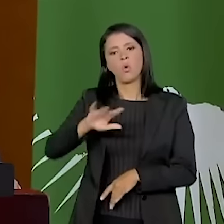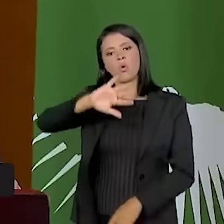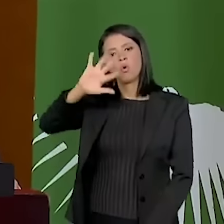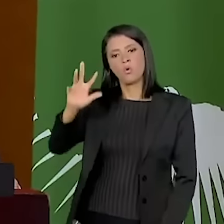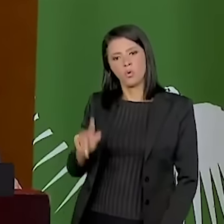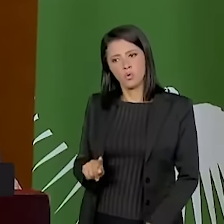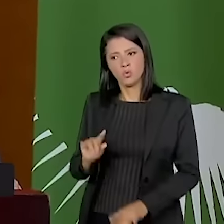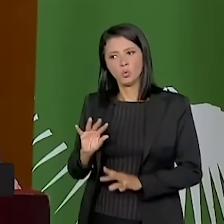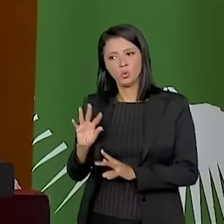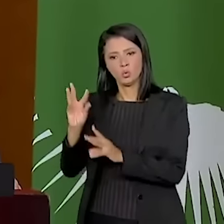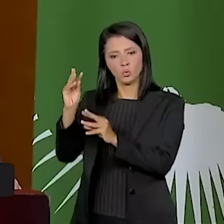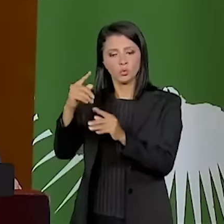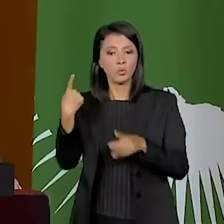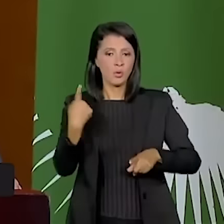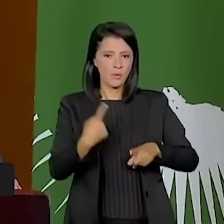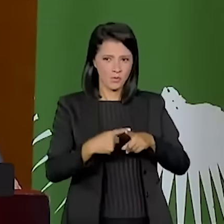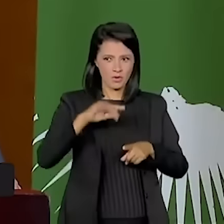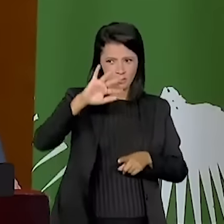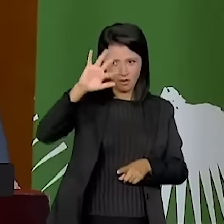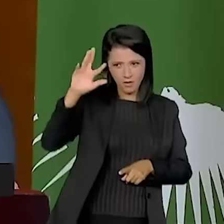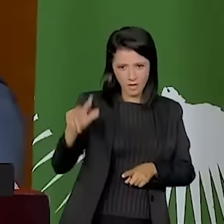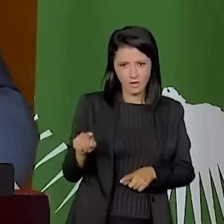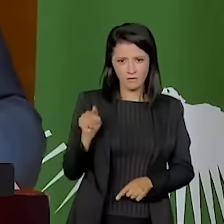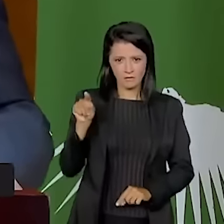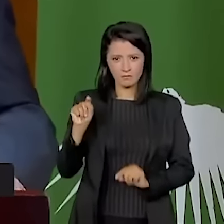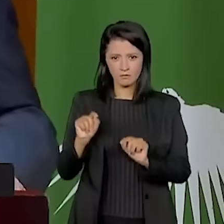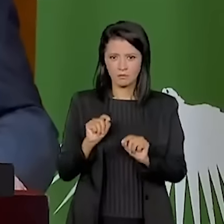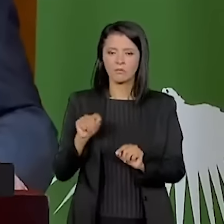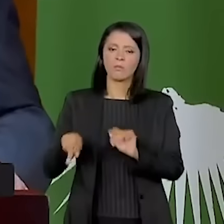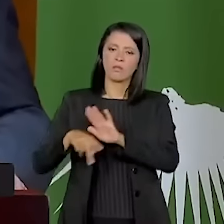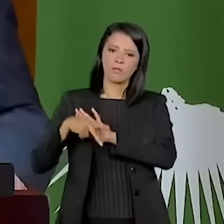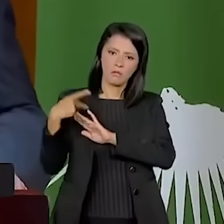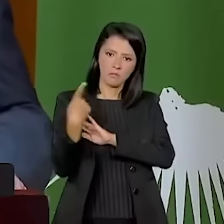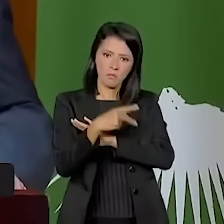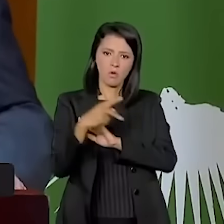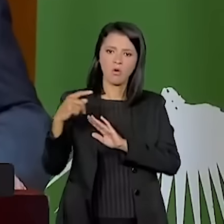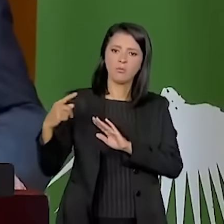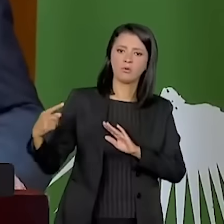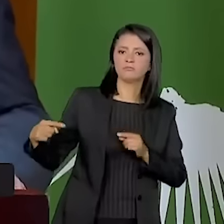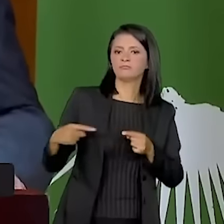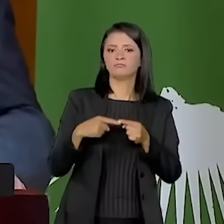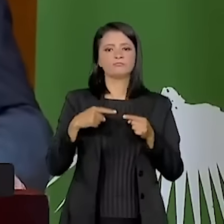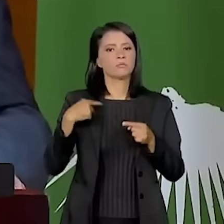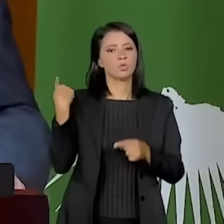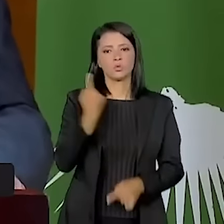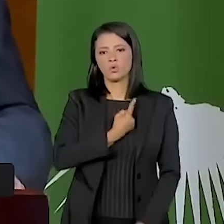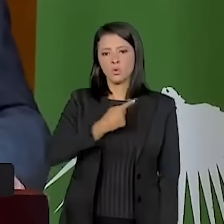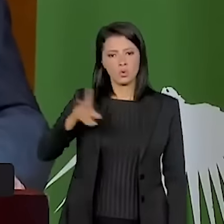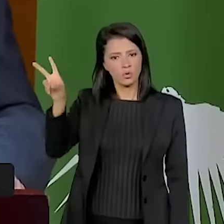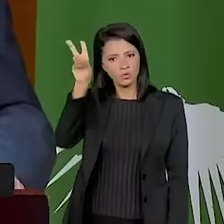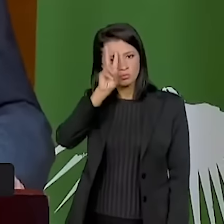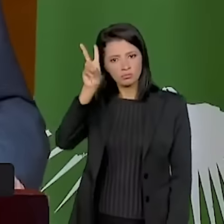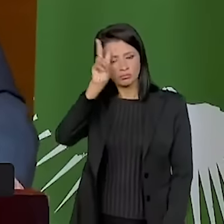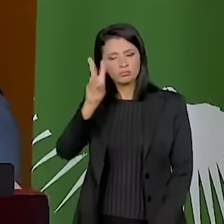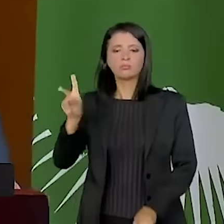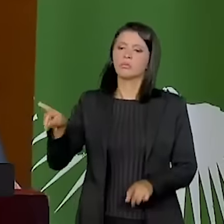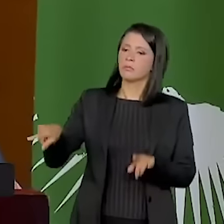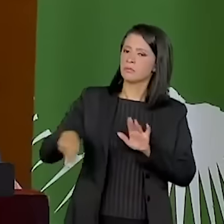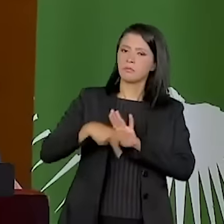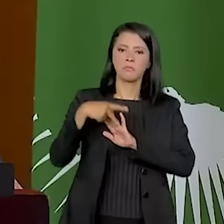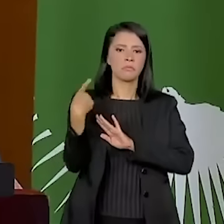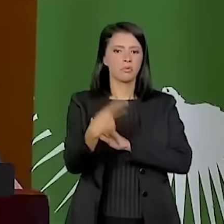Não só porque o continente africano faz parte da nossa história, faz parte da nossa